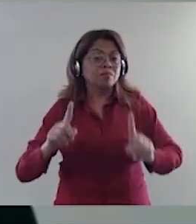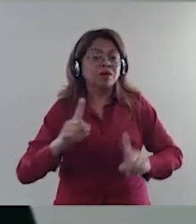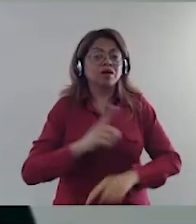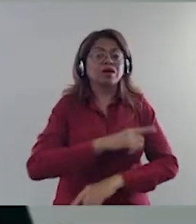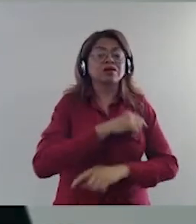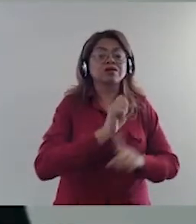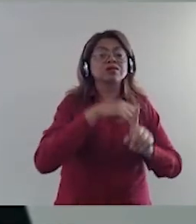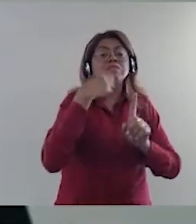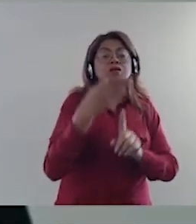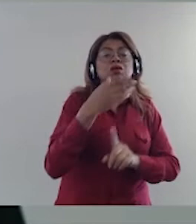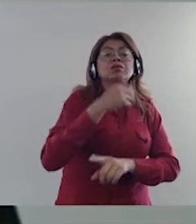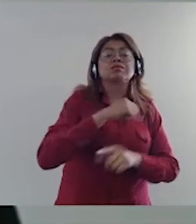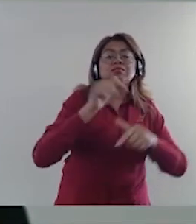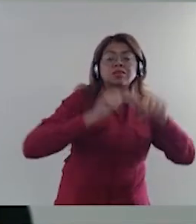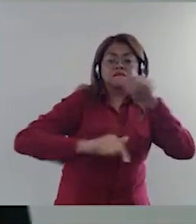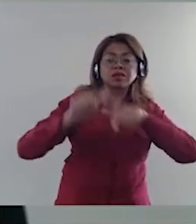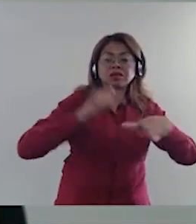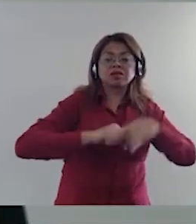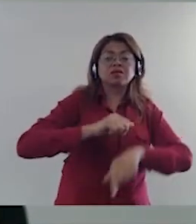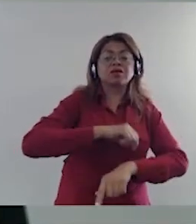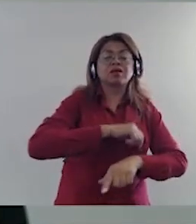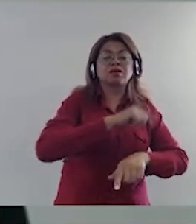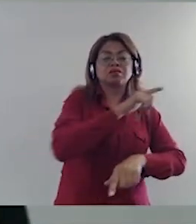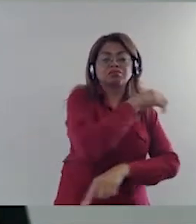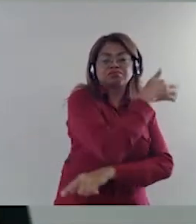relações intersubjetivas,